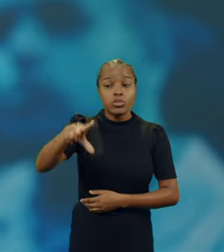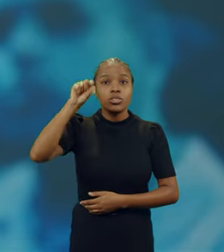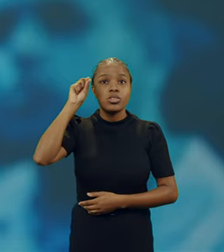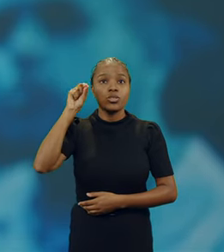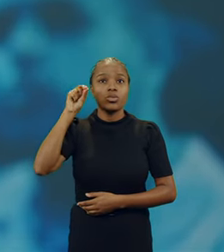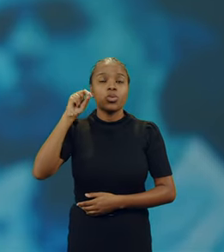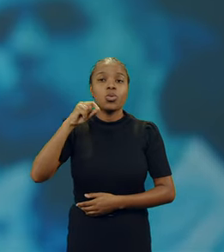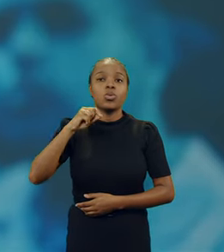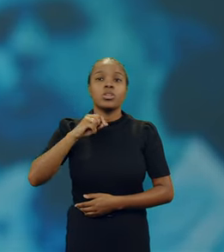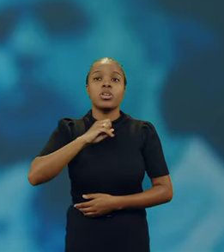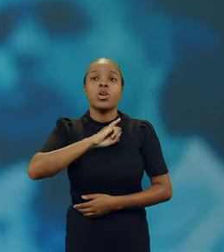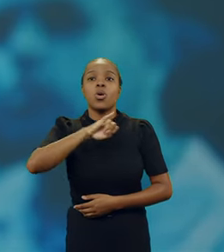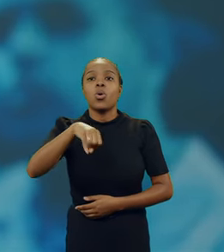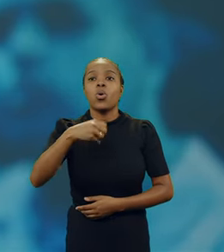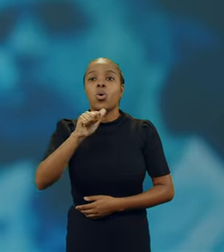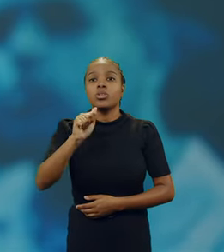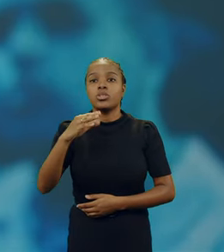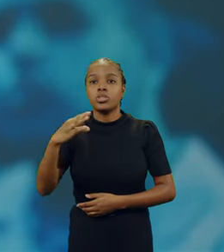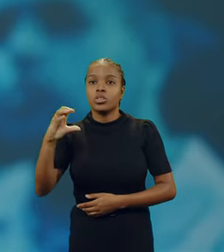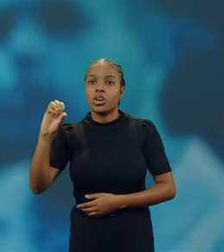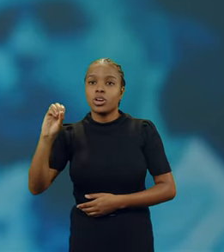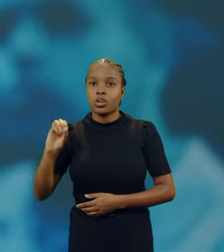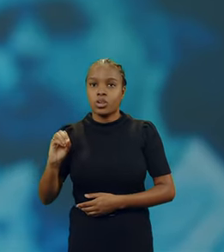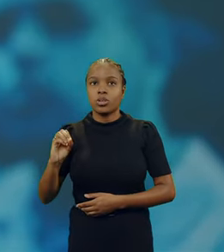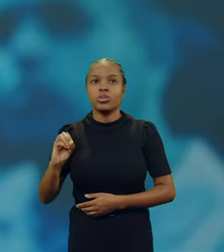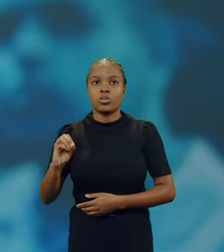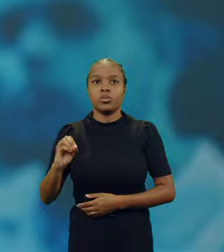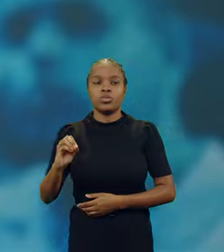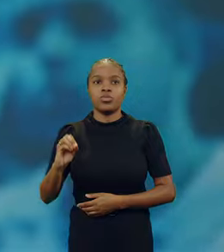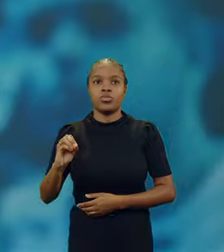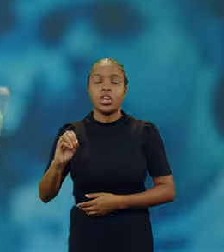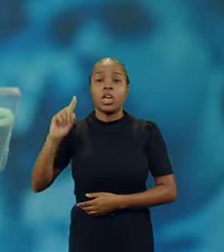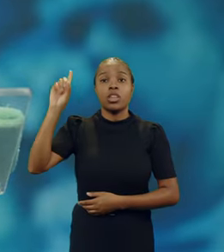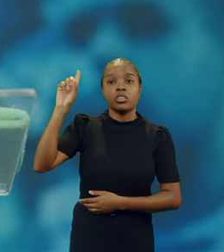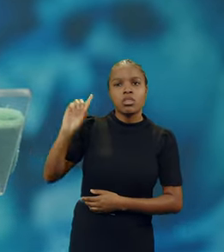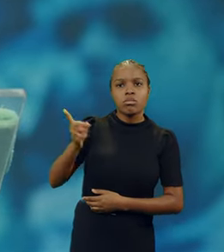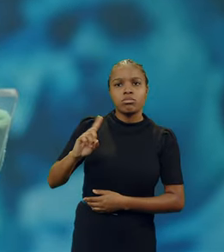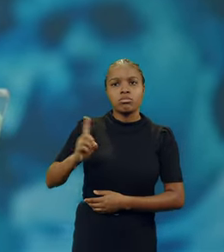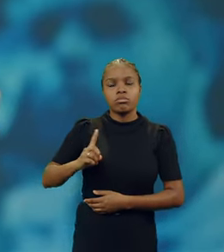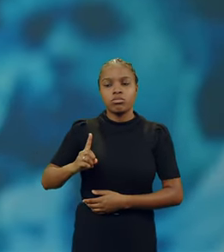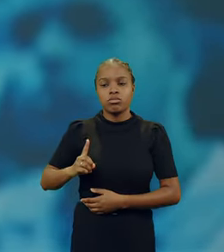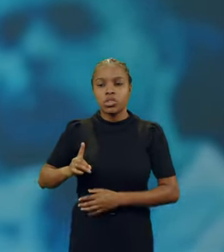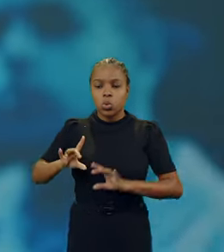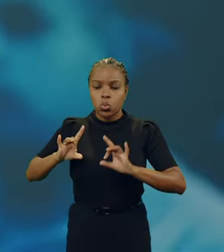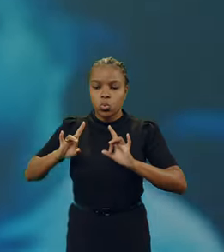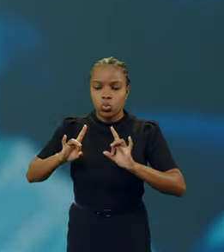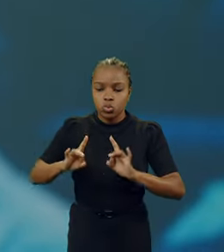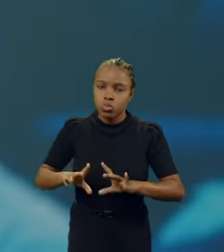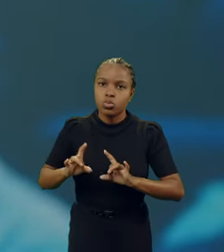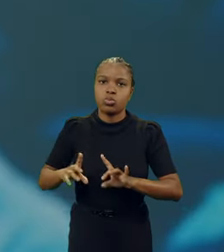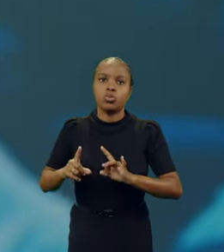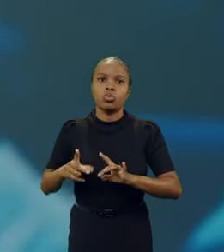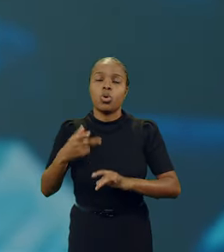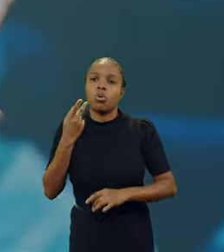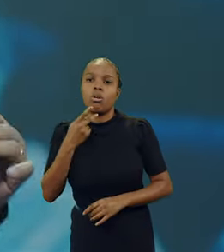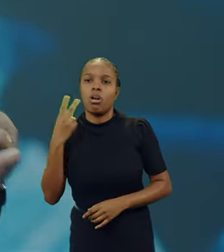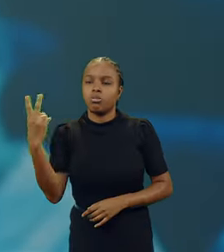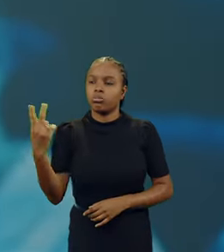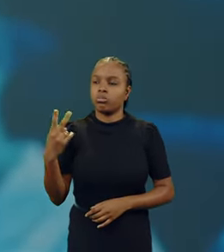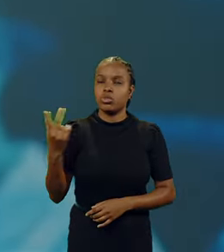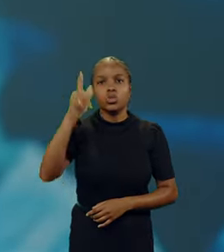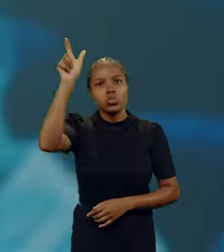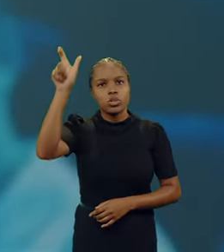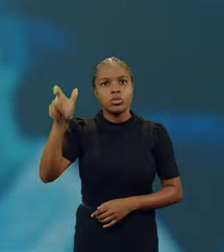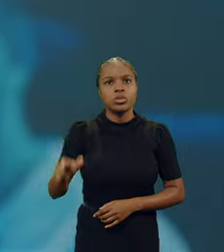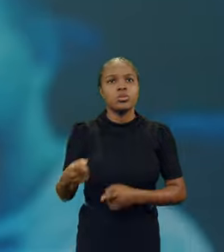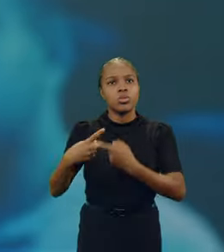Jacó e aborreceu Esaú. Ele não está falando necessariamente de dois indivíduos,